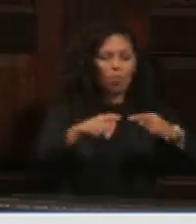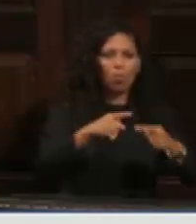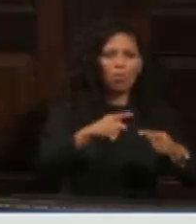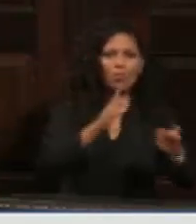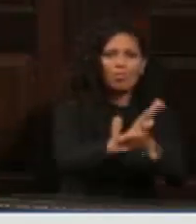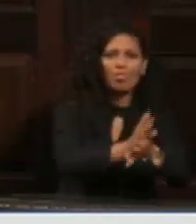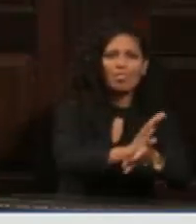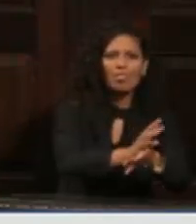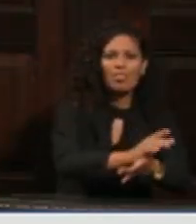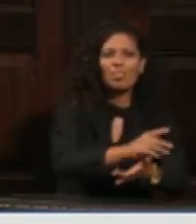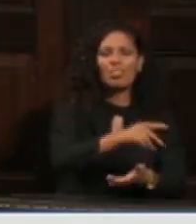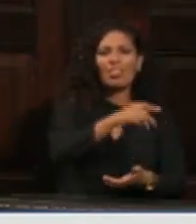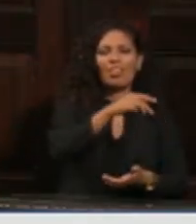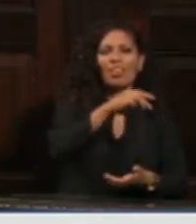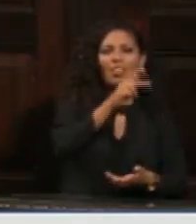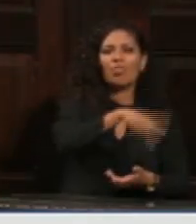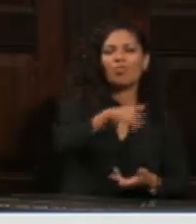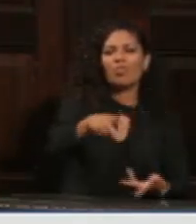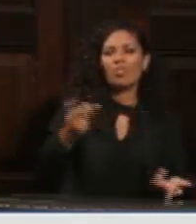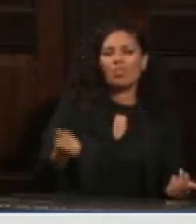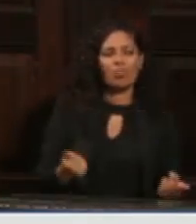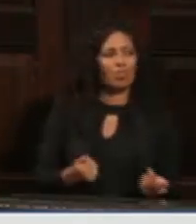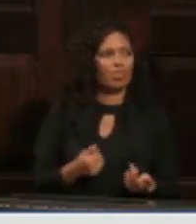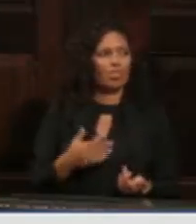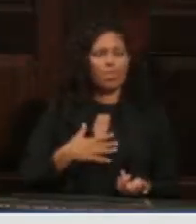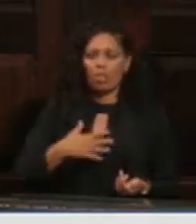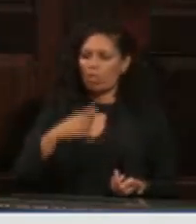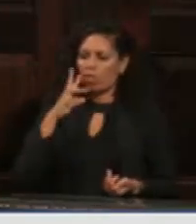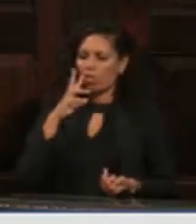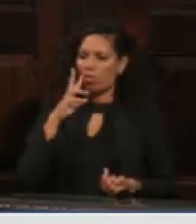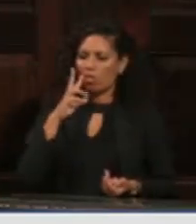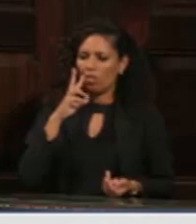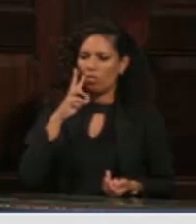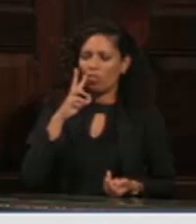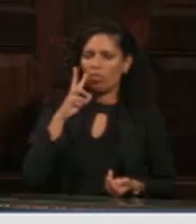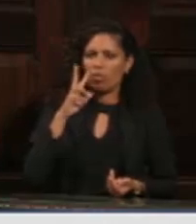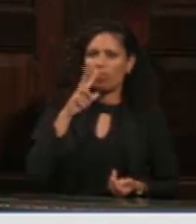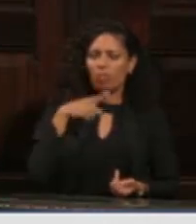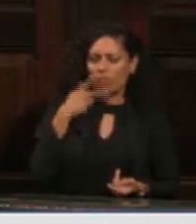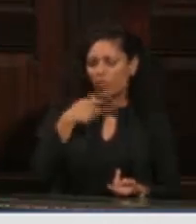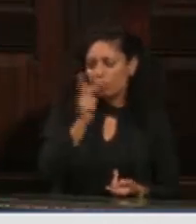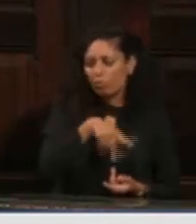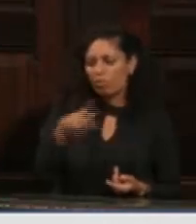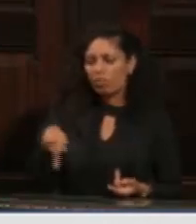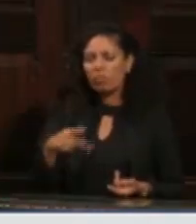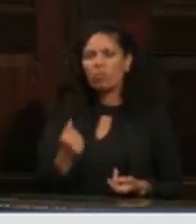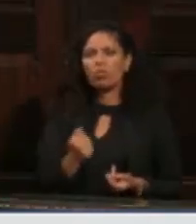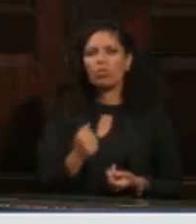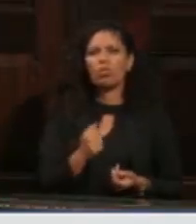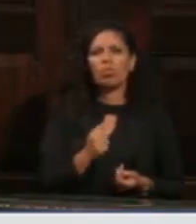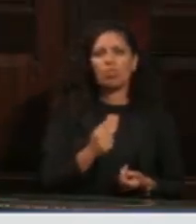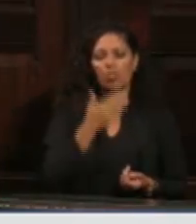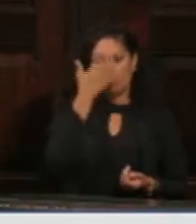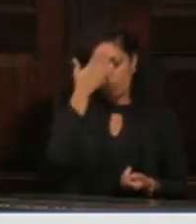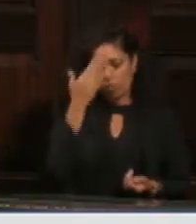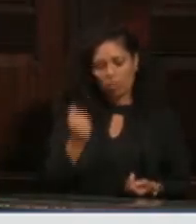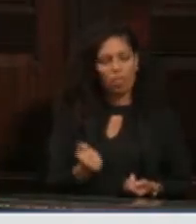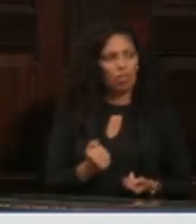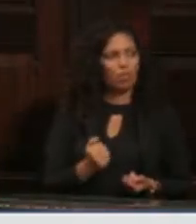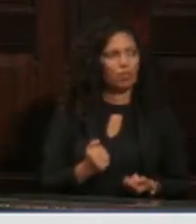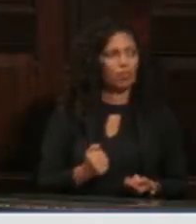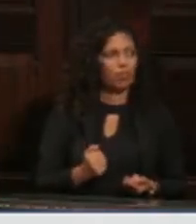o magistério brasileiro. Faço aqui essa declaração em desagravo, meus colegas professoras e professores, mas me colocando à disposição do gabinete